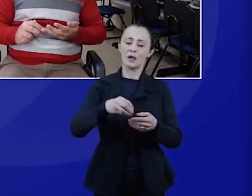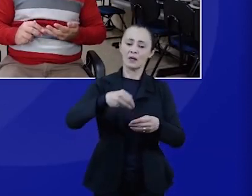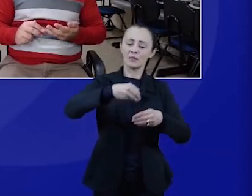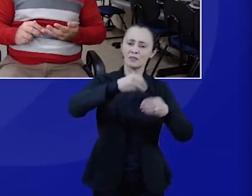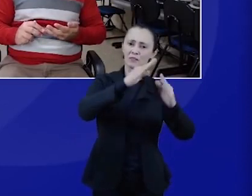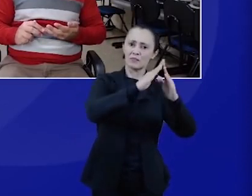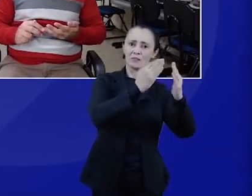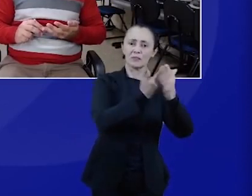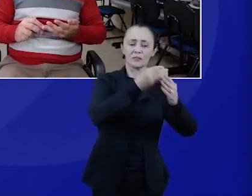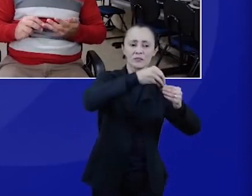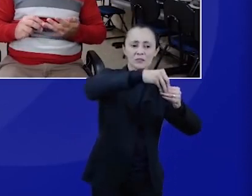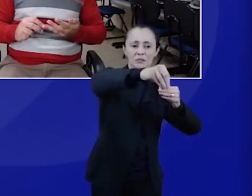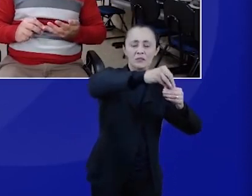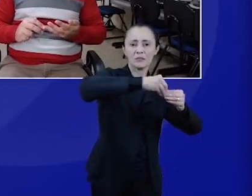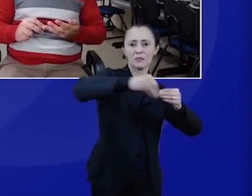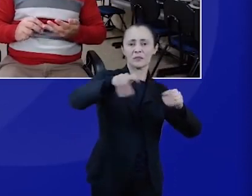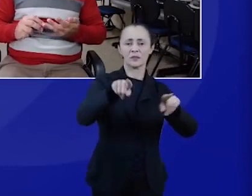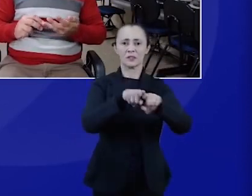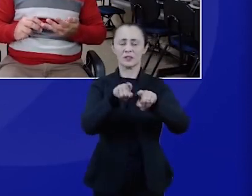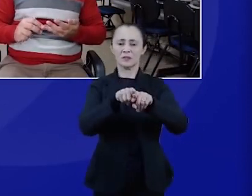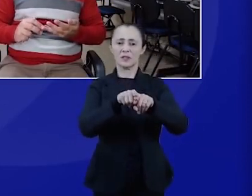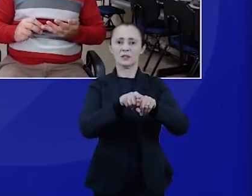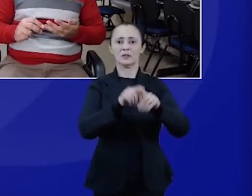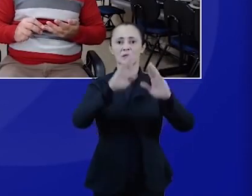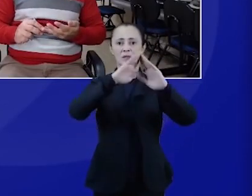Municipal 8 de Dezembro, a Escola Professora